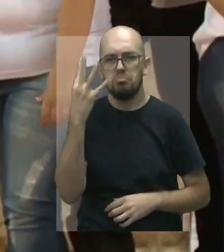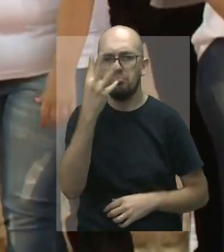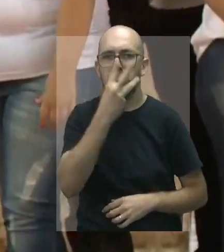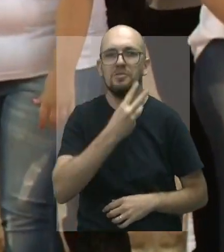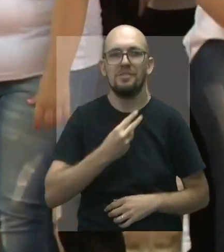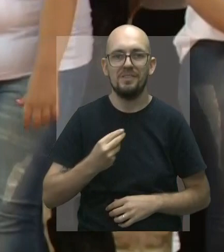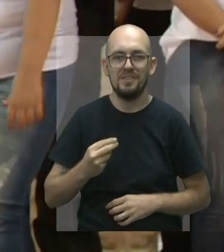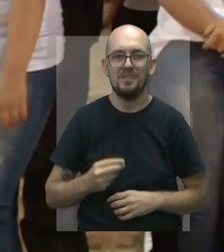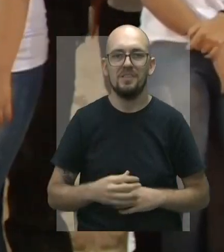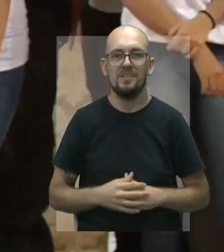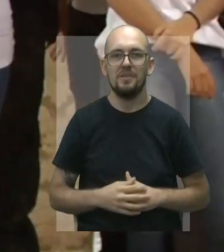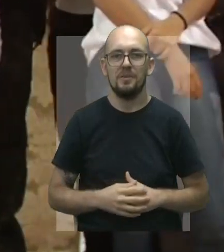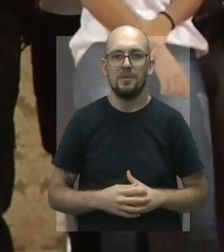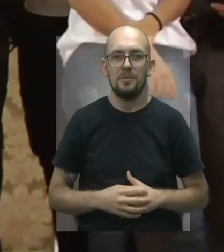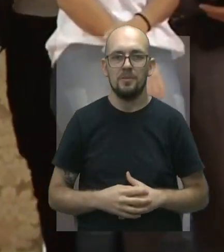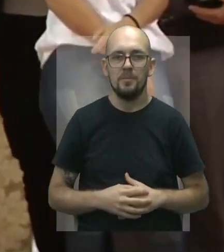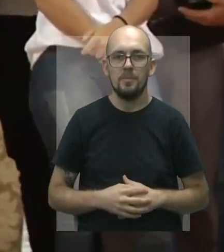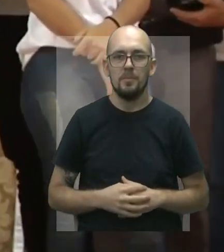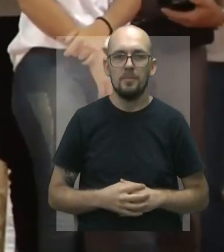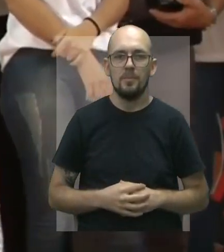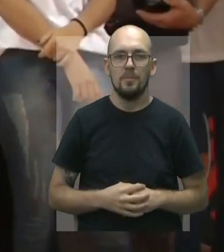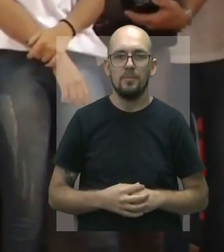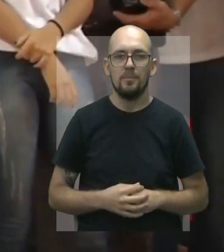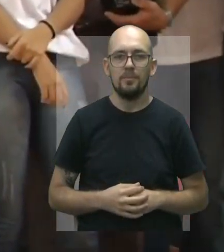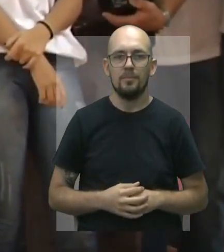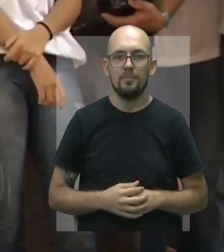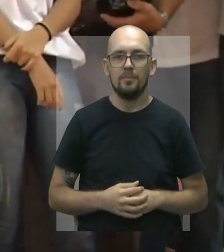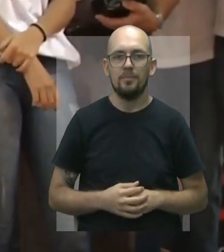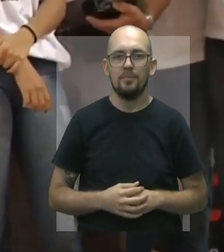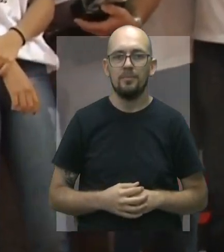ginásio. E a gente quer crescer,